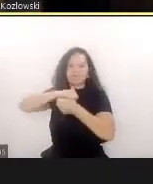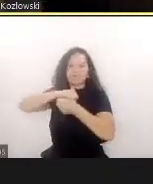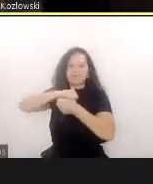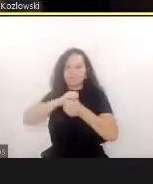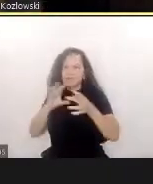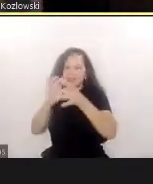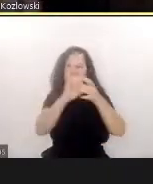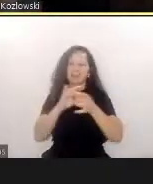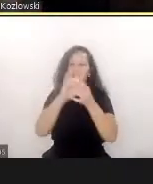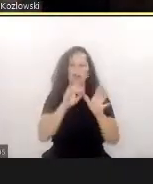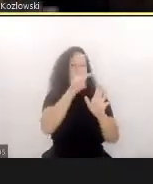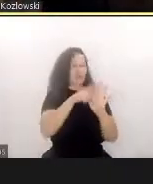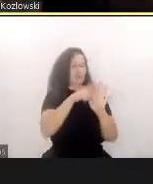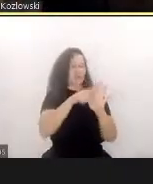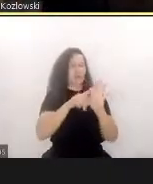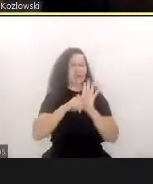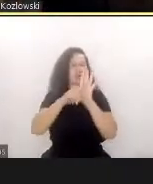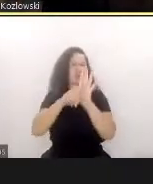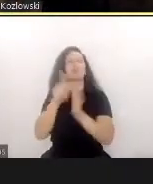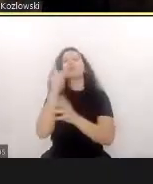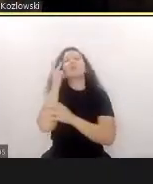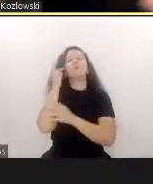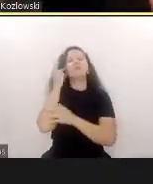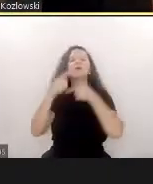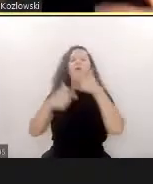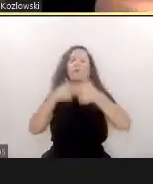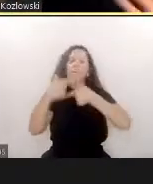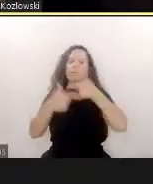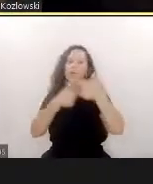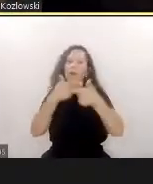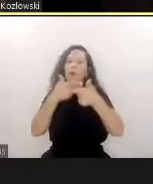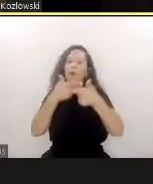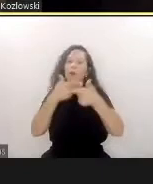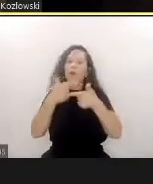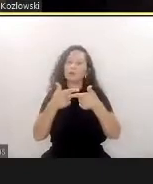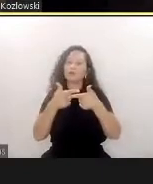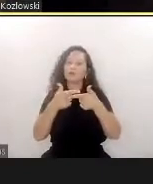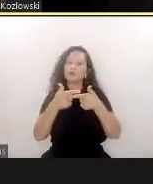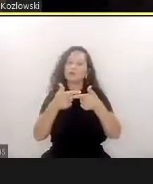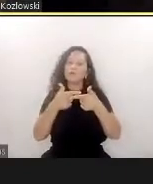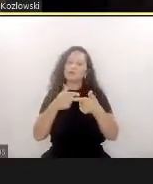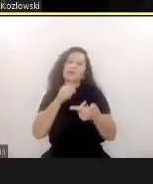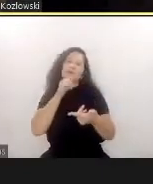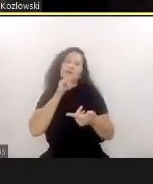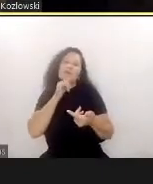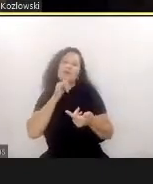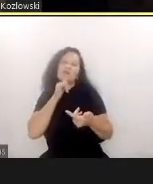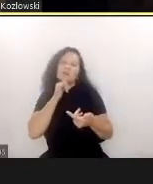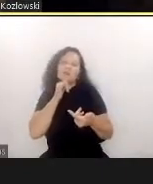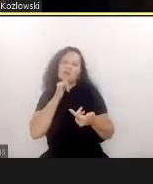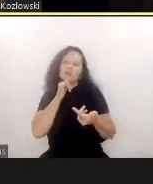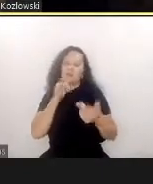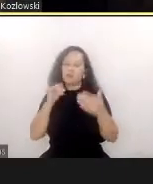geralmente trabalham na interseção com outras disciplinas. Por exemplo, vários dão ênfase ao papel da geografia,